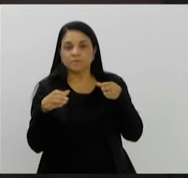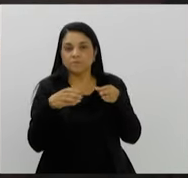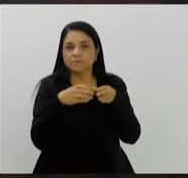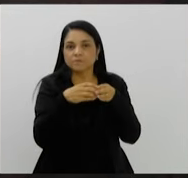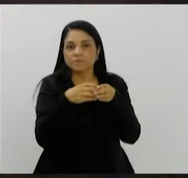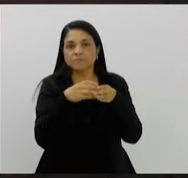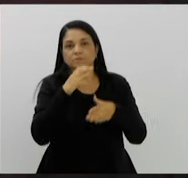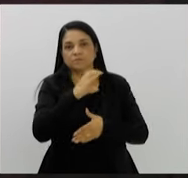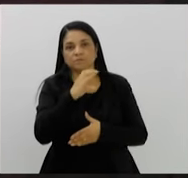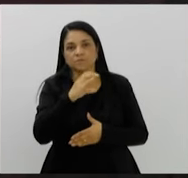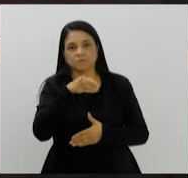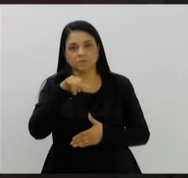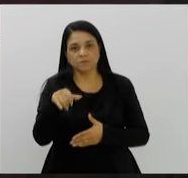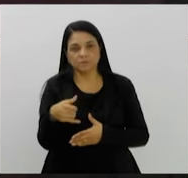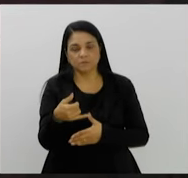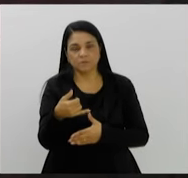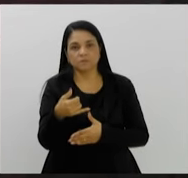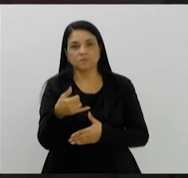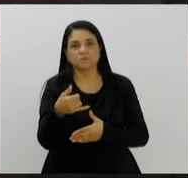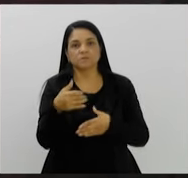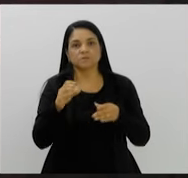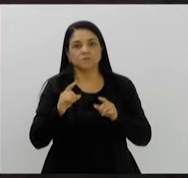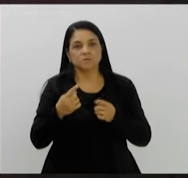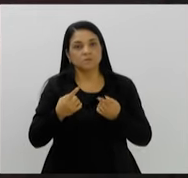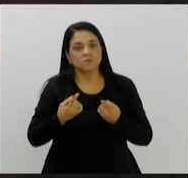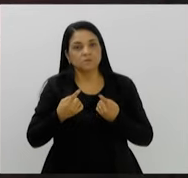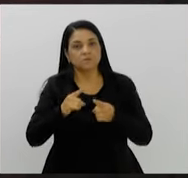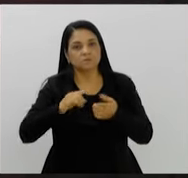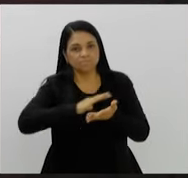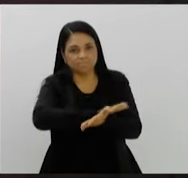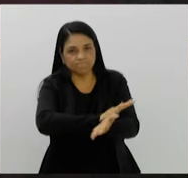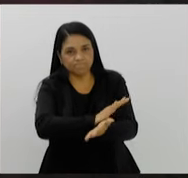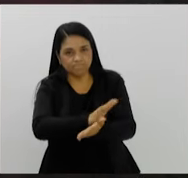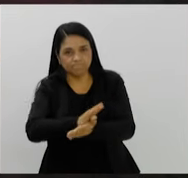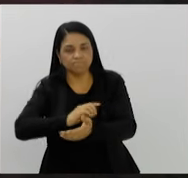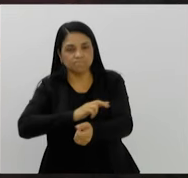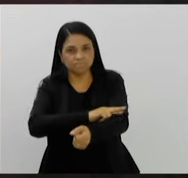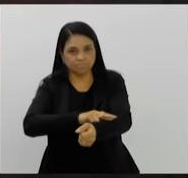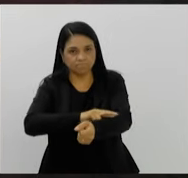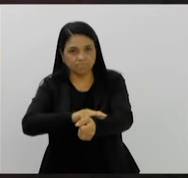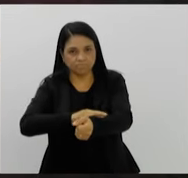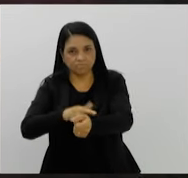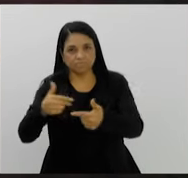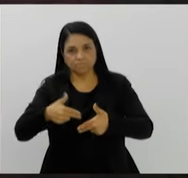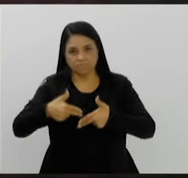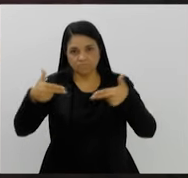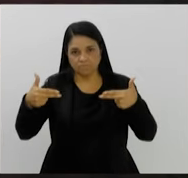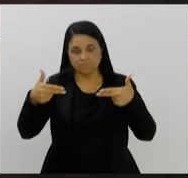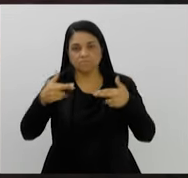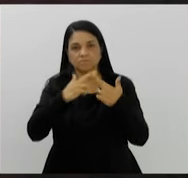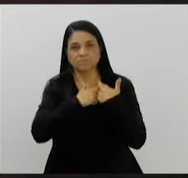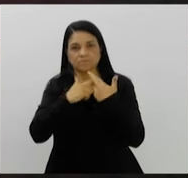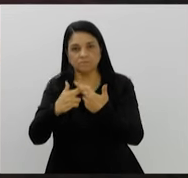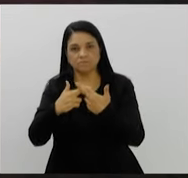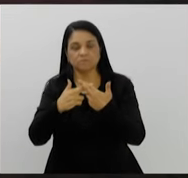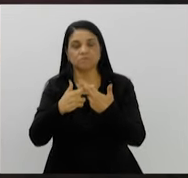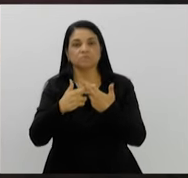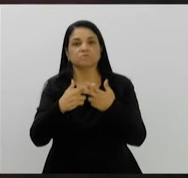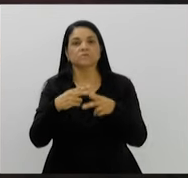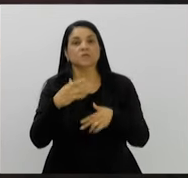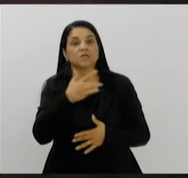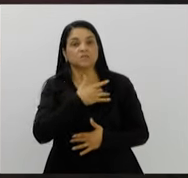Constituição e Justiça de combate às discriminações e preconceitos de raça cornia religião e procedência Nacional de